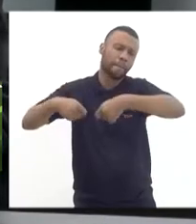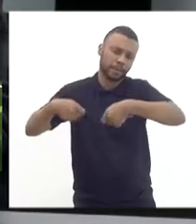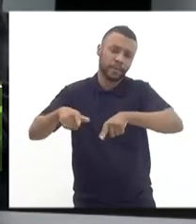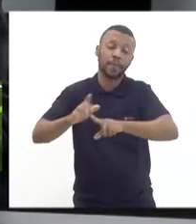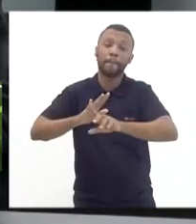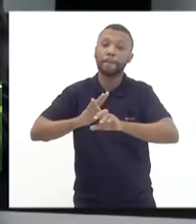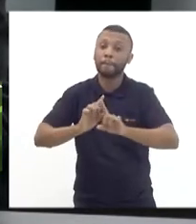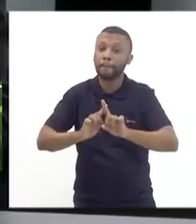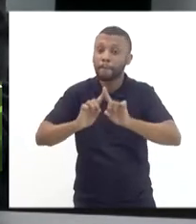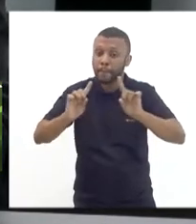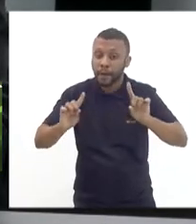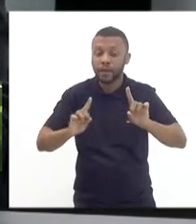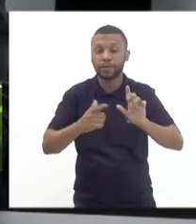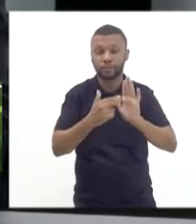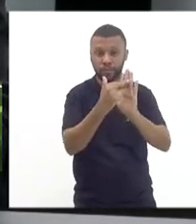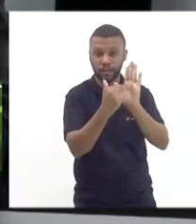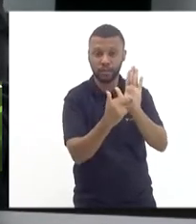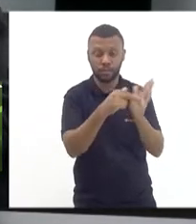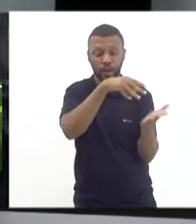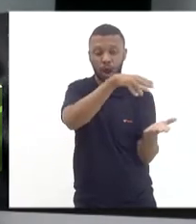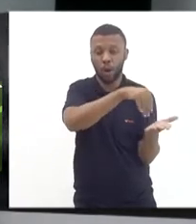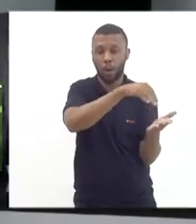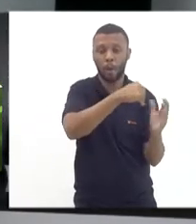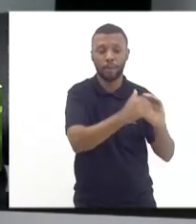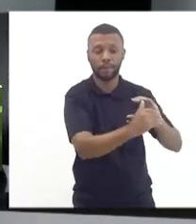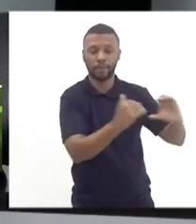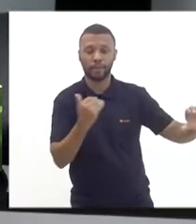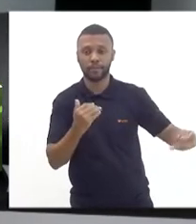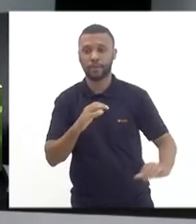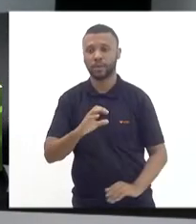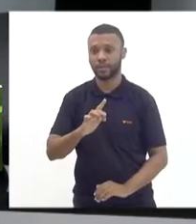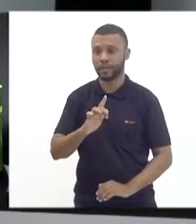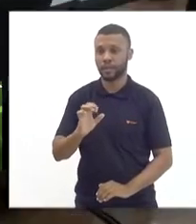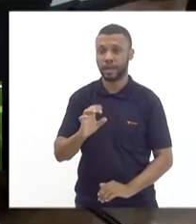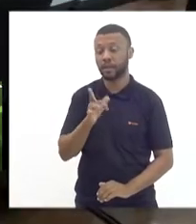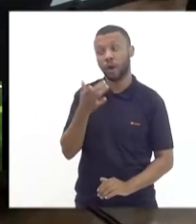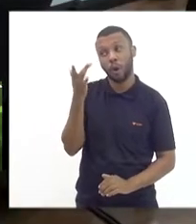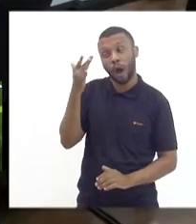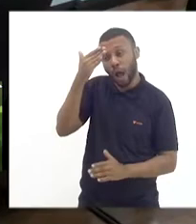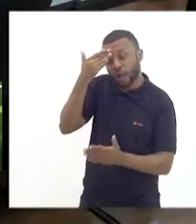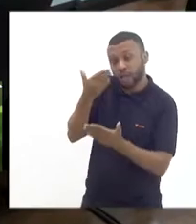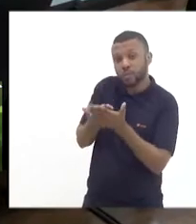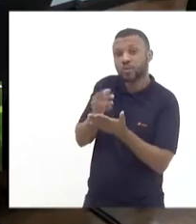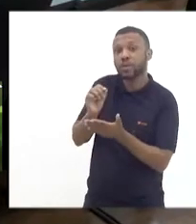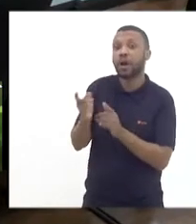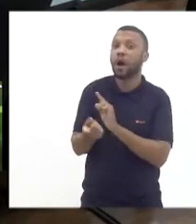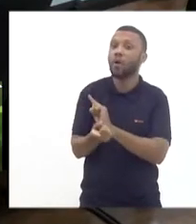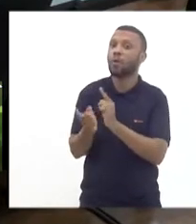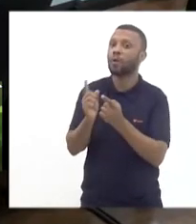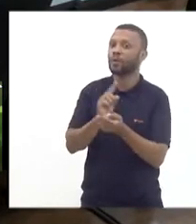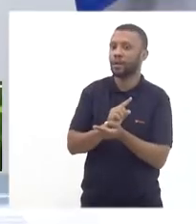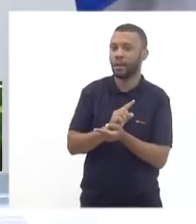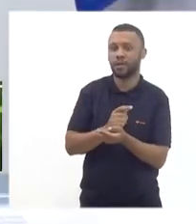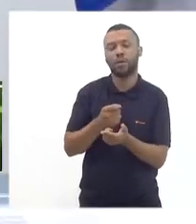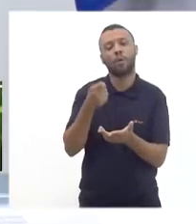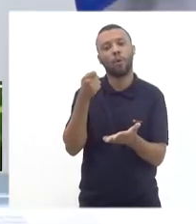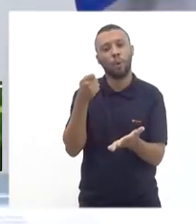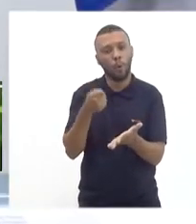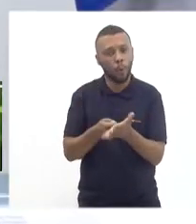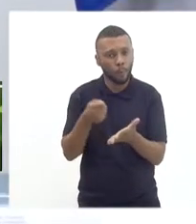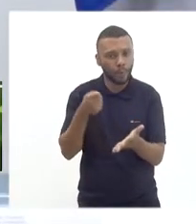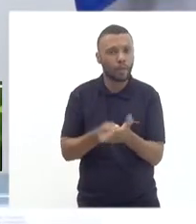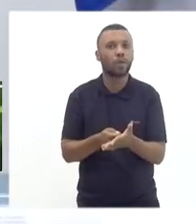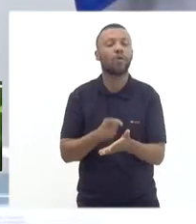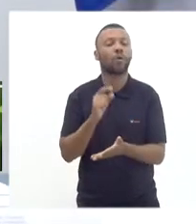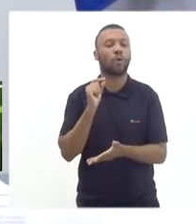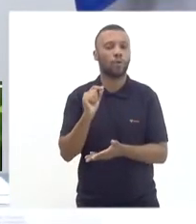cópia, viesse para a CGE também. Né? Eu acho que é o contrário, né? É obrigatória. Olha só, aí é